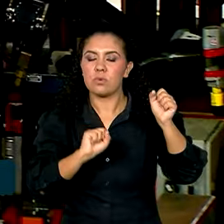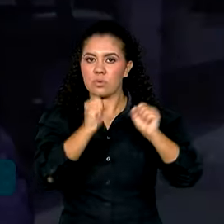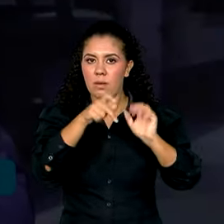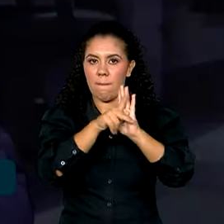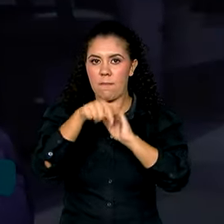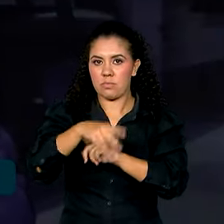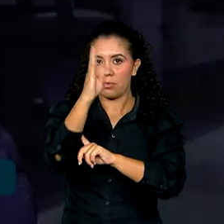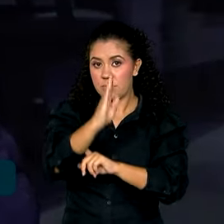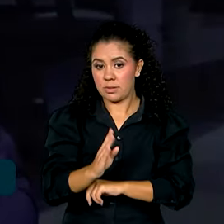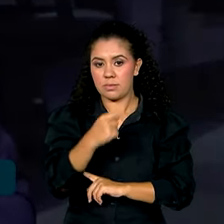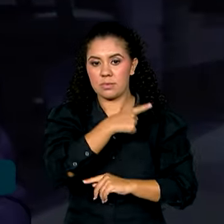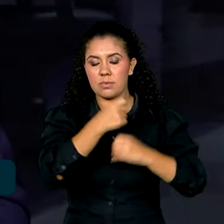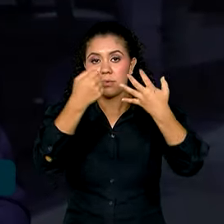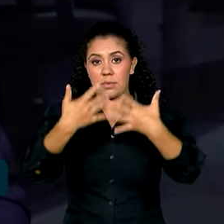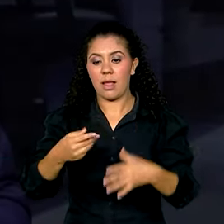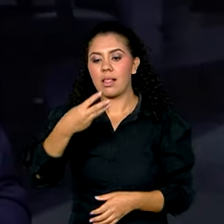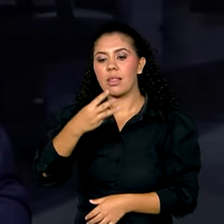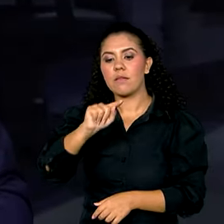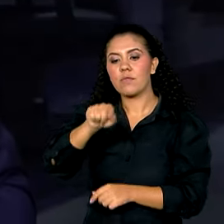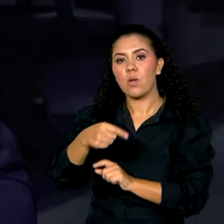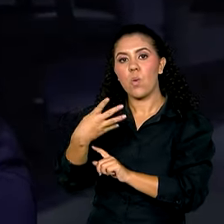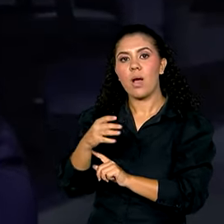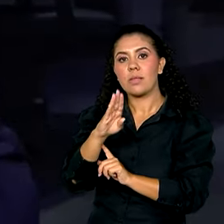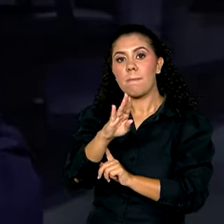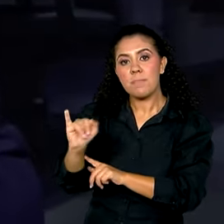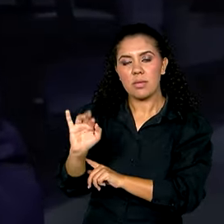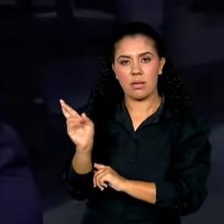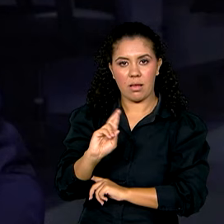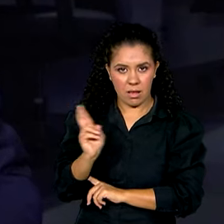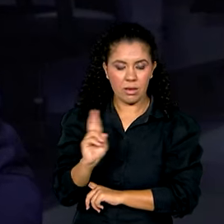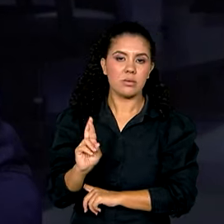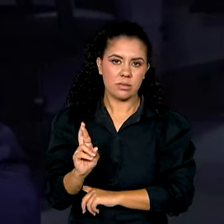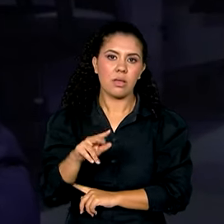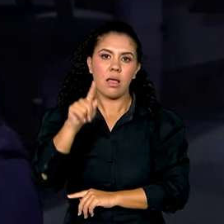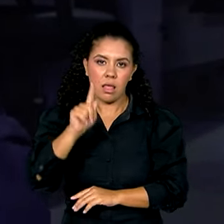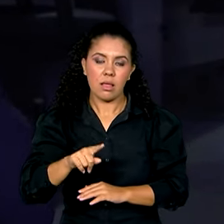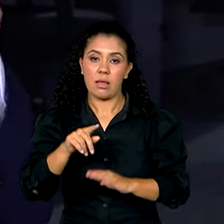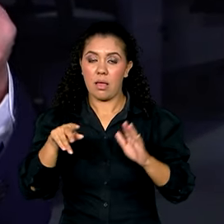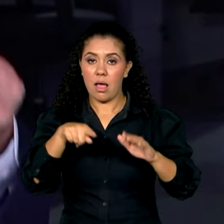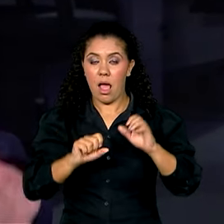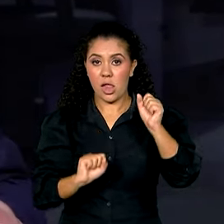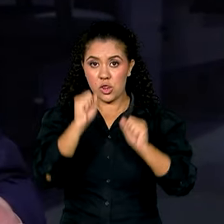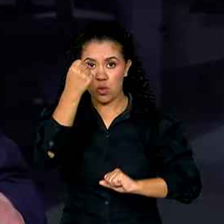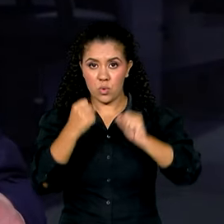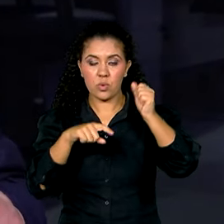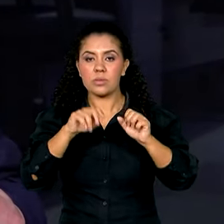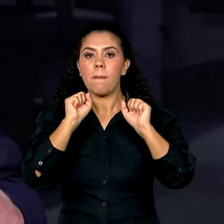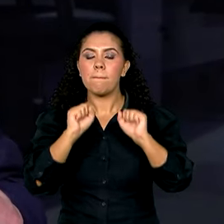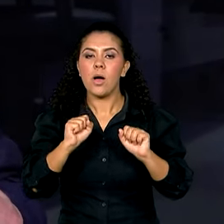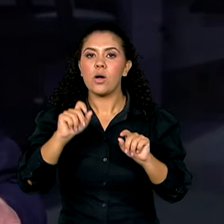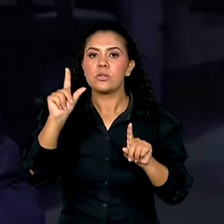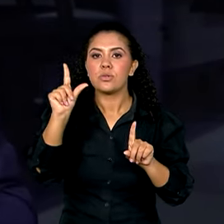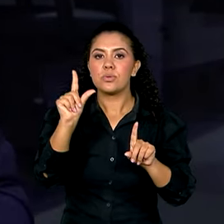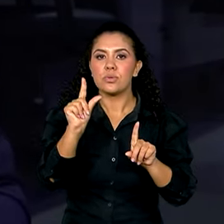país. São 3,4 bilhões que a indústria vai poder, reduzindo o imposto de renda da